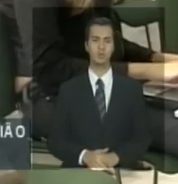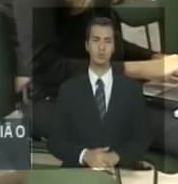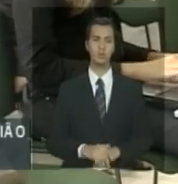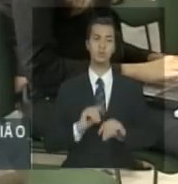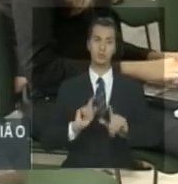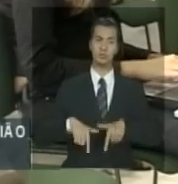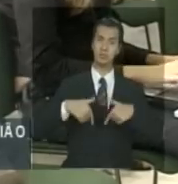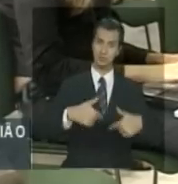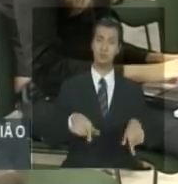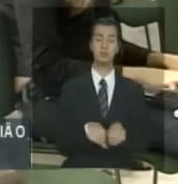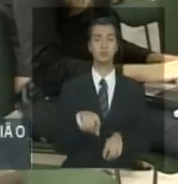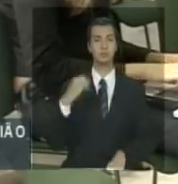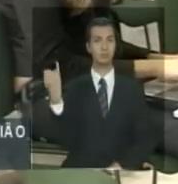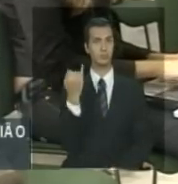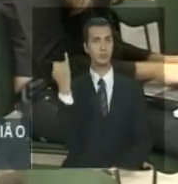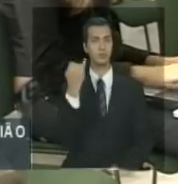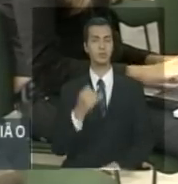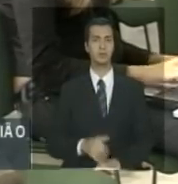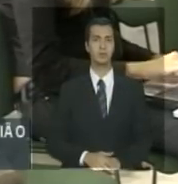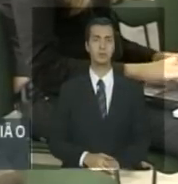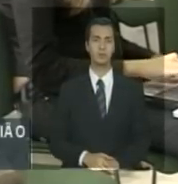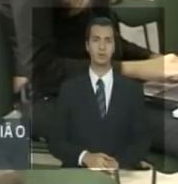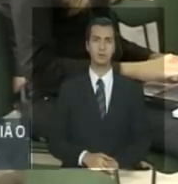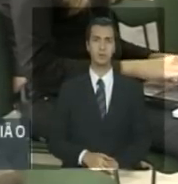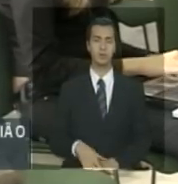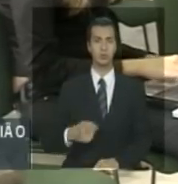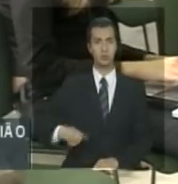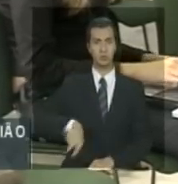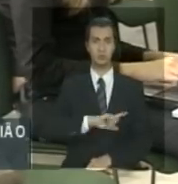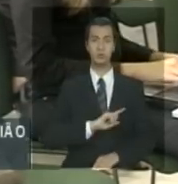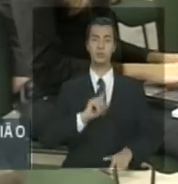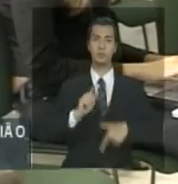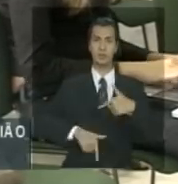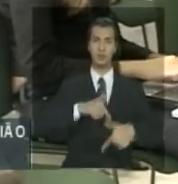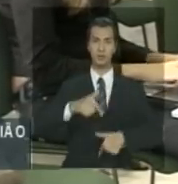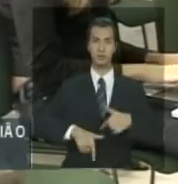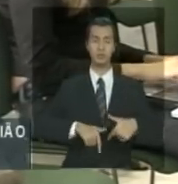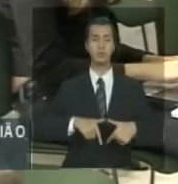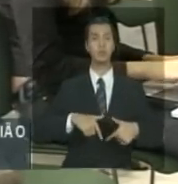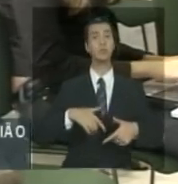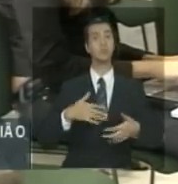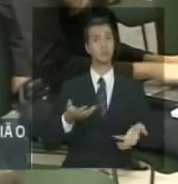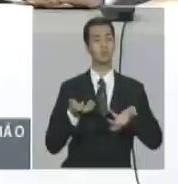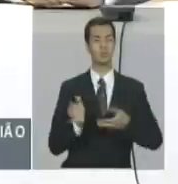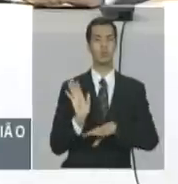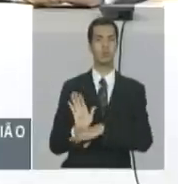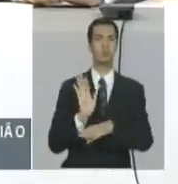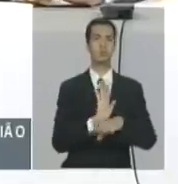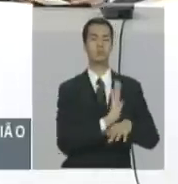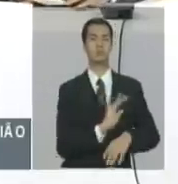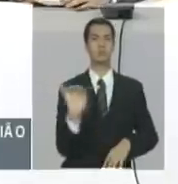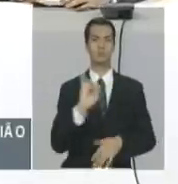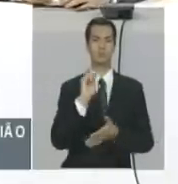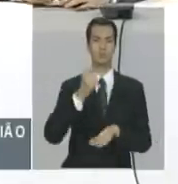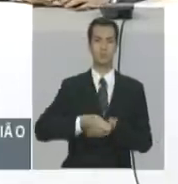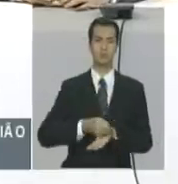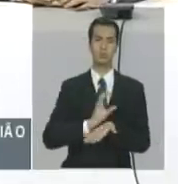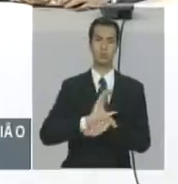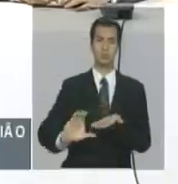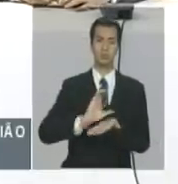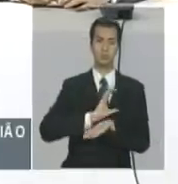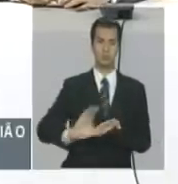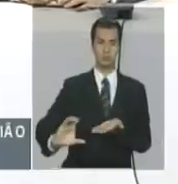desafio muito importante, e nós temos trabalhado para reduzir a carga no investimento,